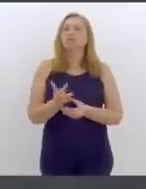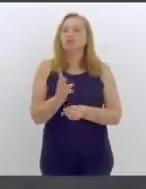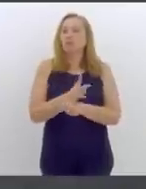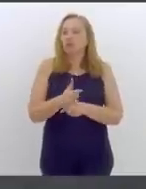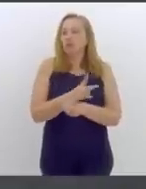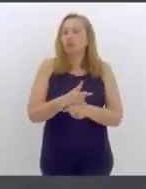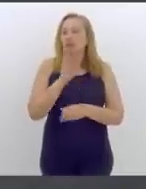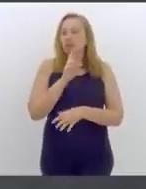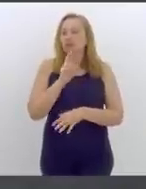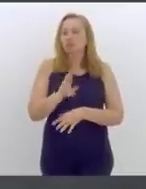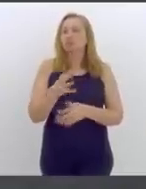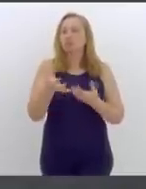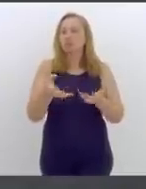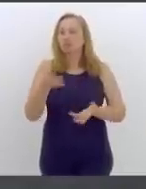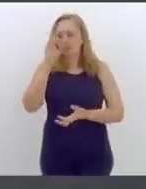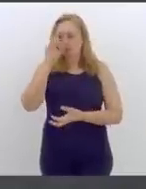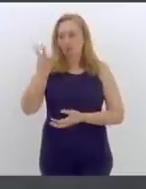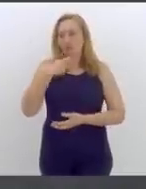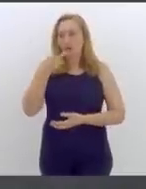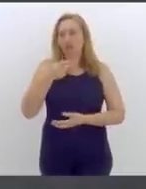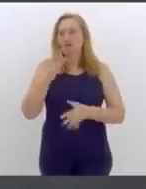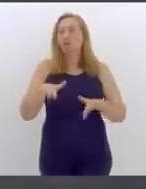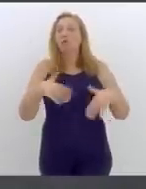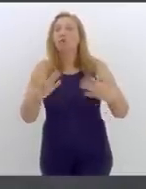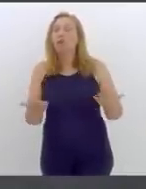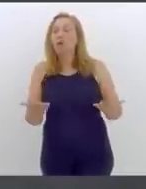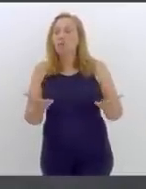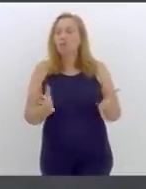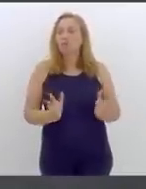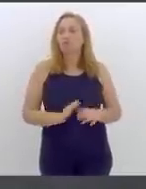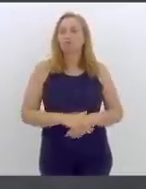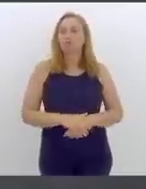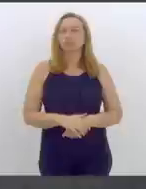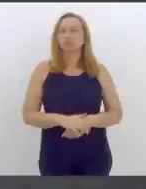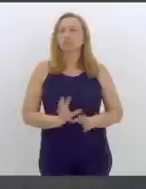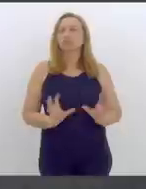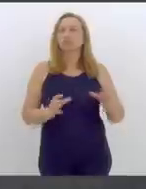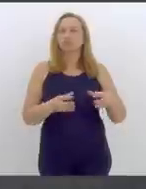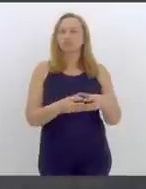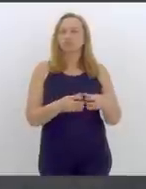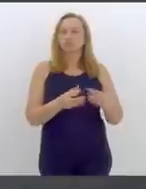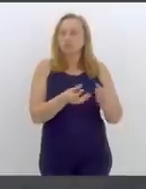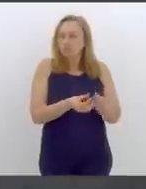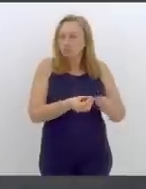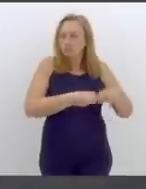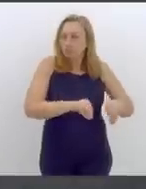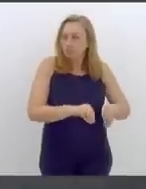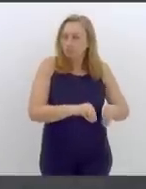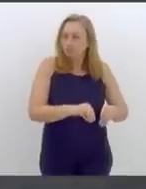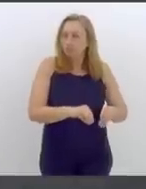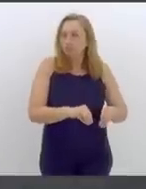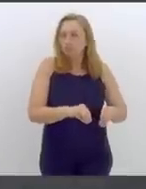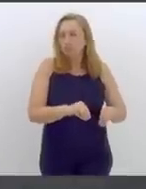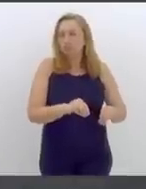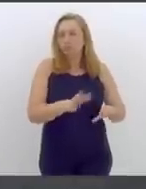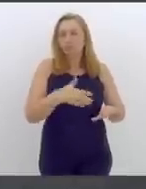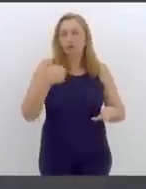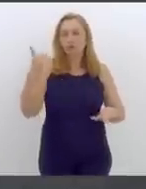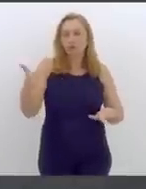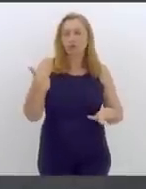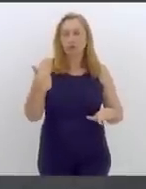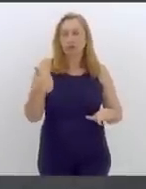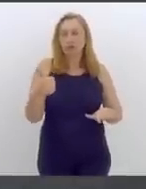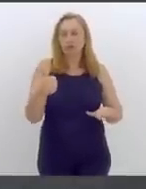queria que o senhor falasse Qual é o público tá que seria prejudicado se desse uma escala melhor porque